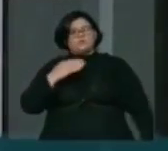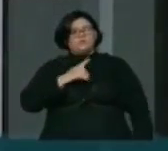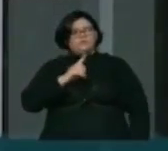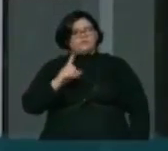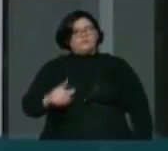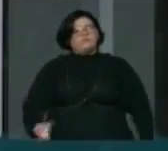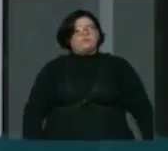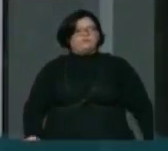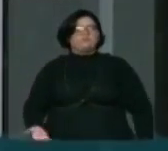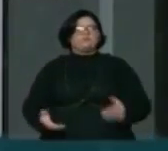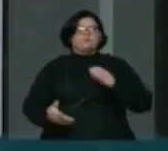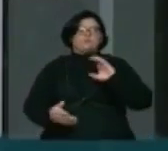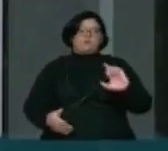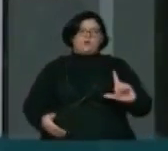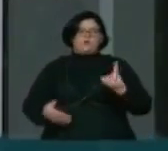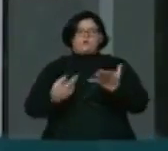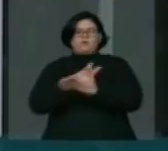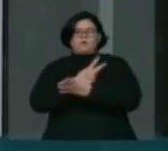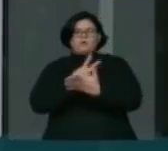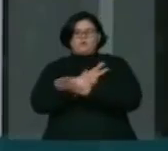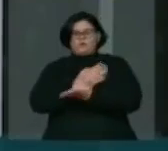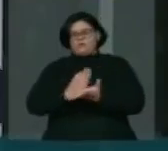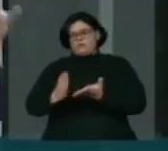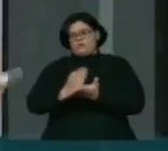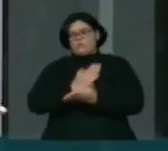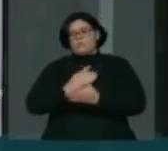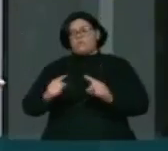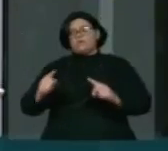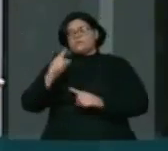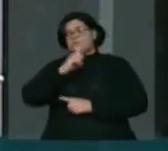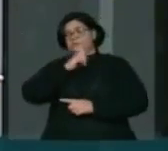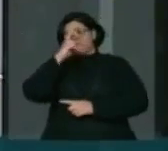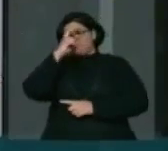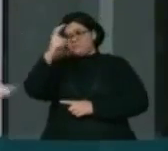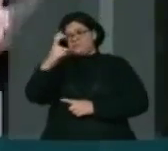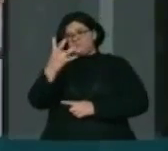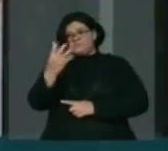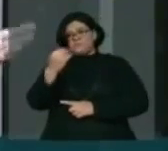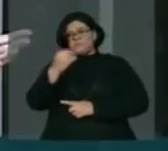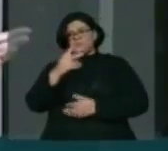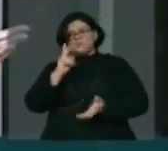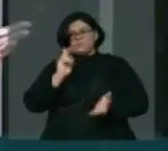também consideráveis, da sua genialidade,